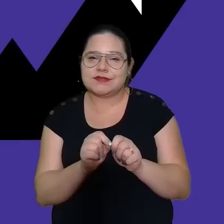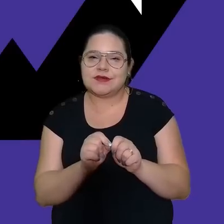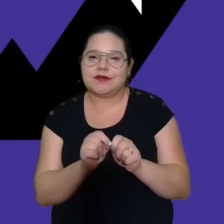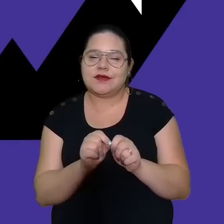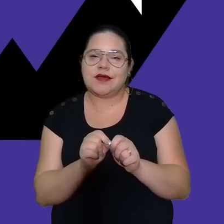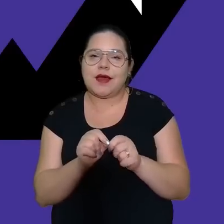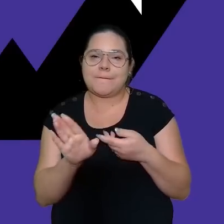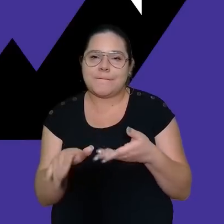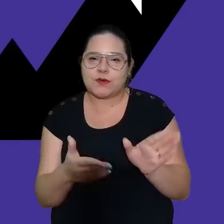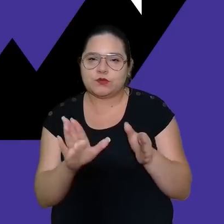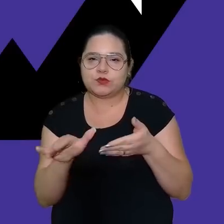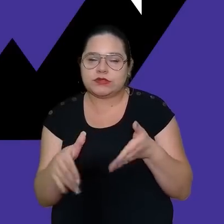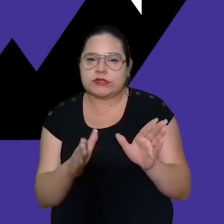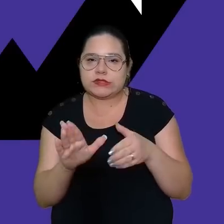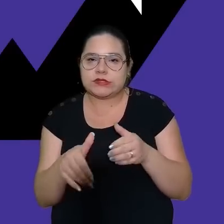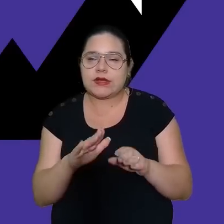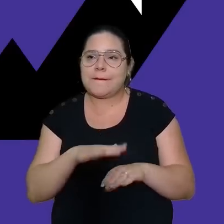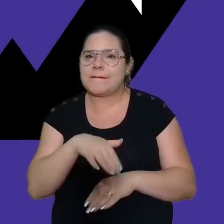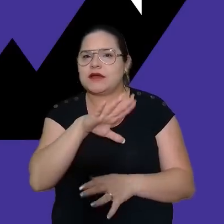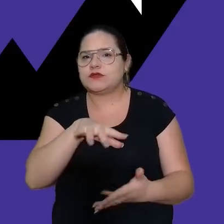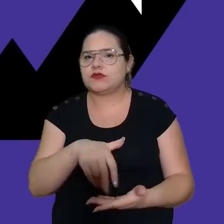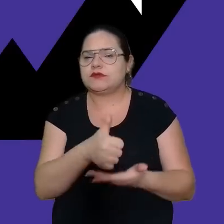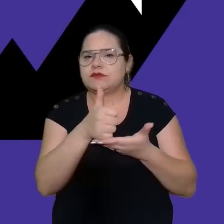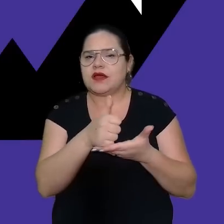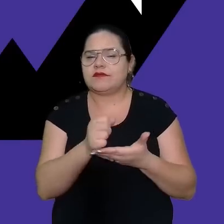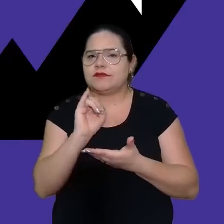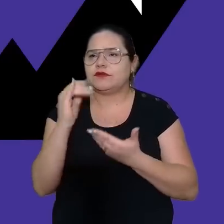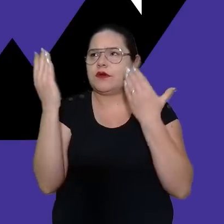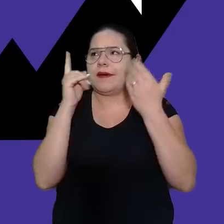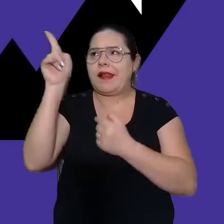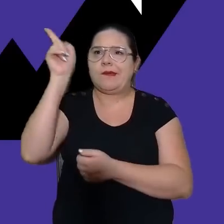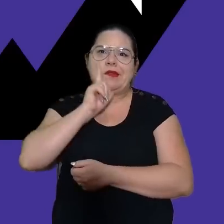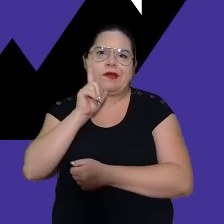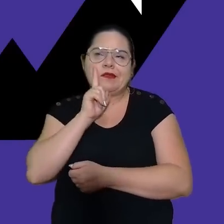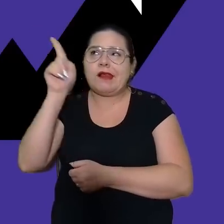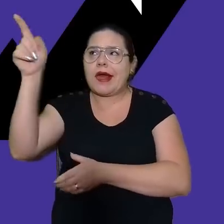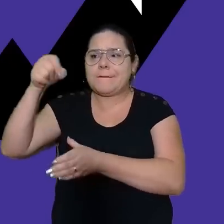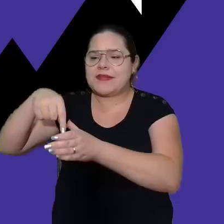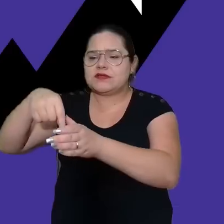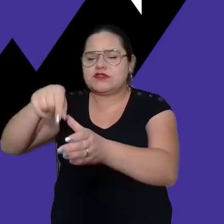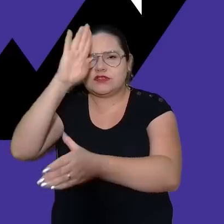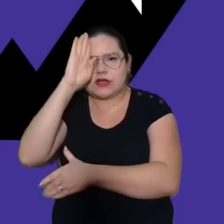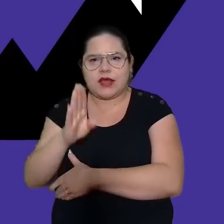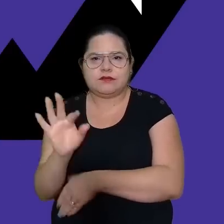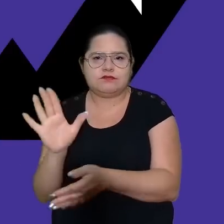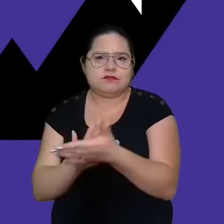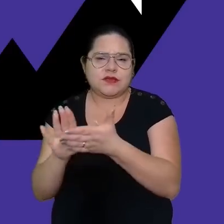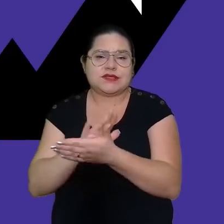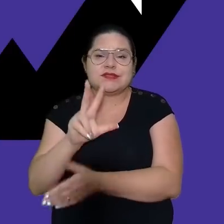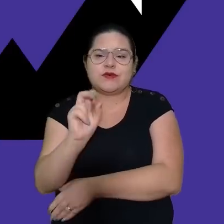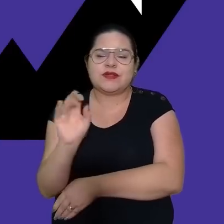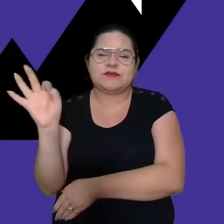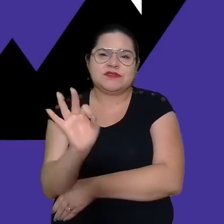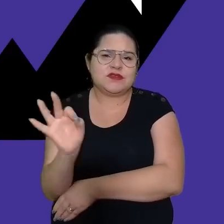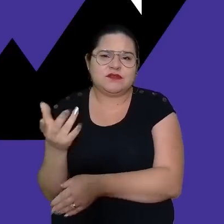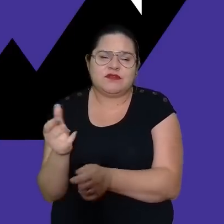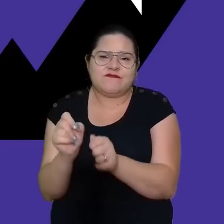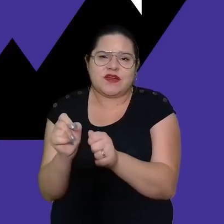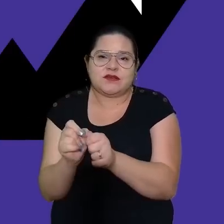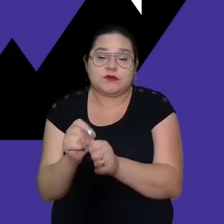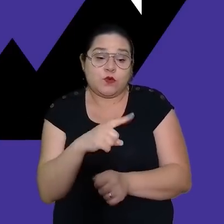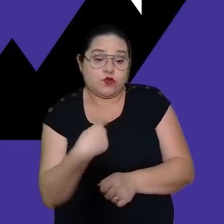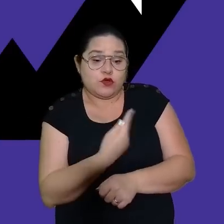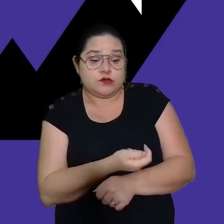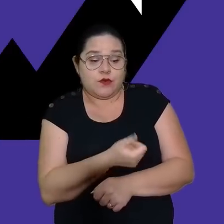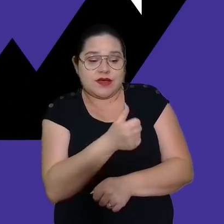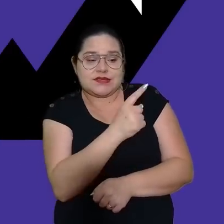muito mais sustentável do que o próprio americano. O americano não faz plantio direto, faz 50% de plantio direto. O nosso é 100%, quase a